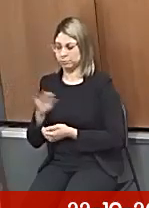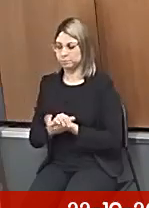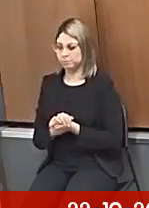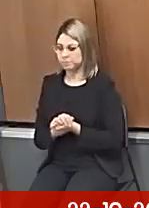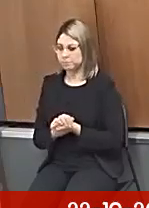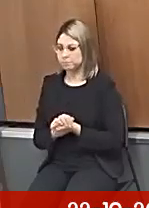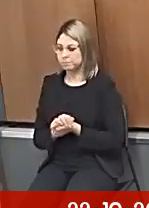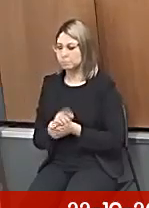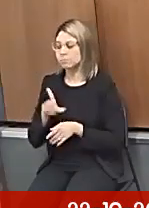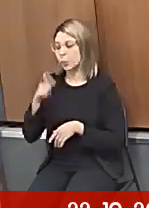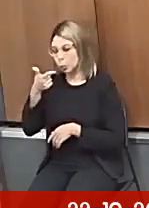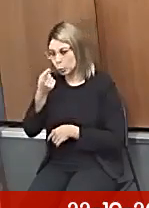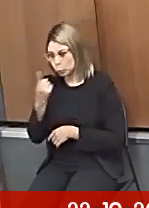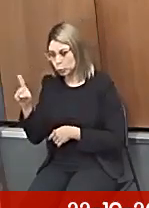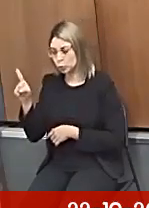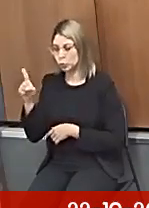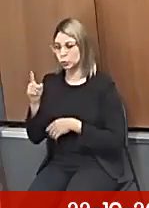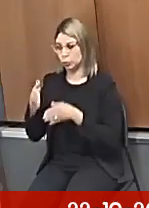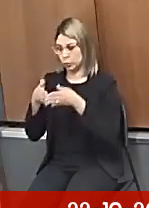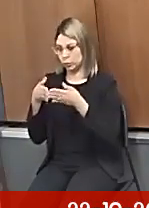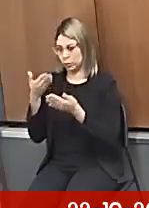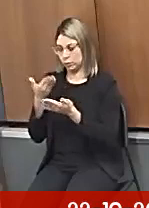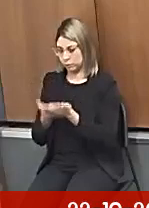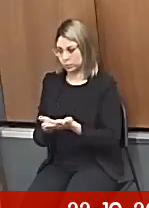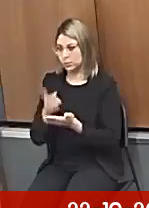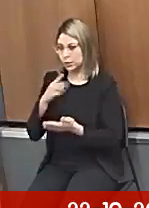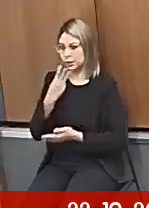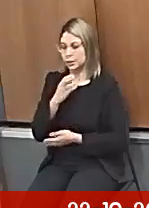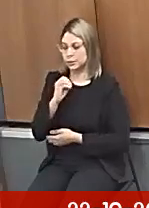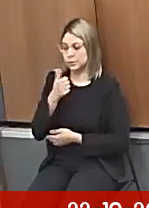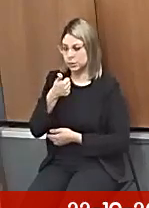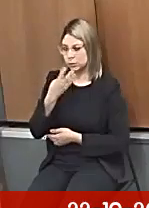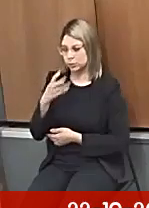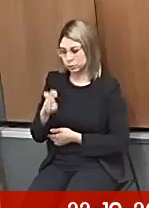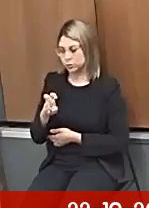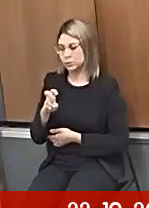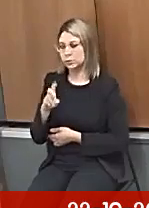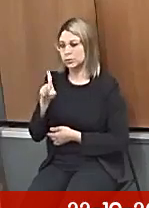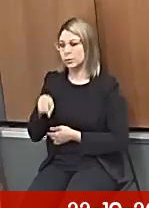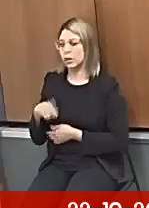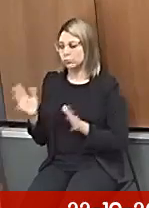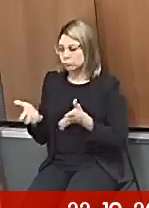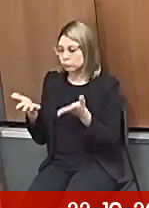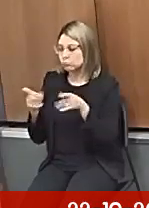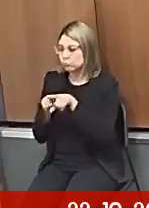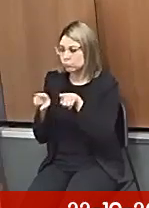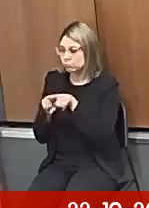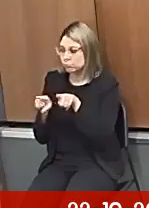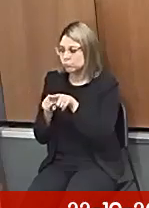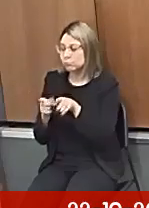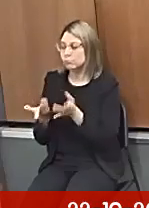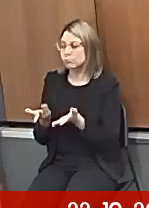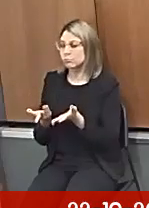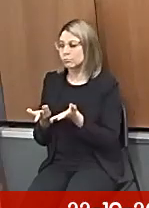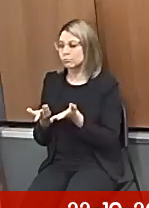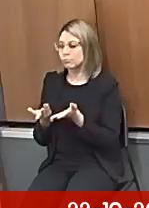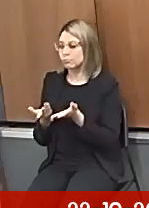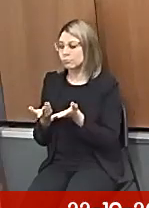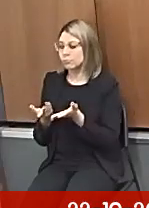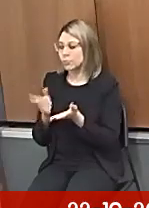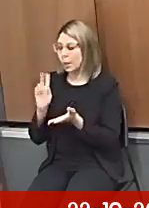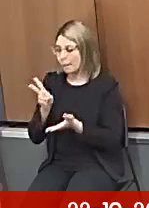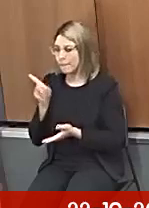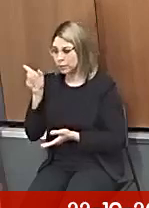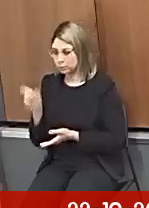dificuldades. E o último requerimento é o número 3.145, requer seja formulado voto de congratulações, também ao